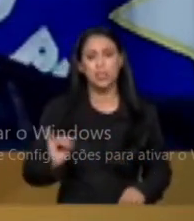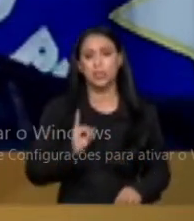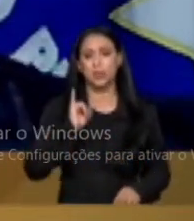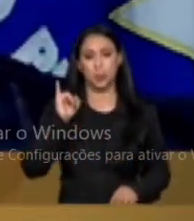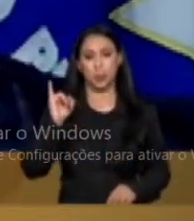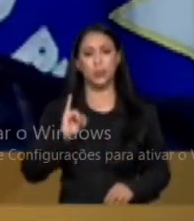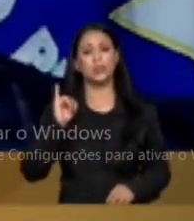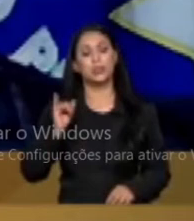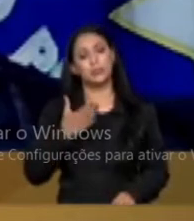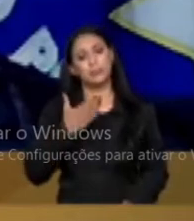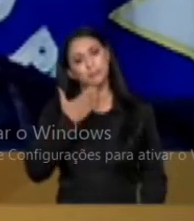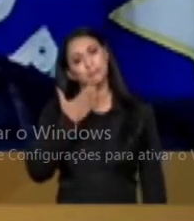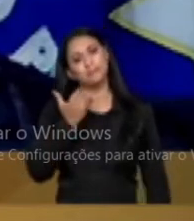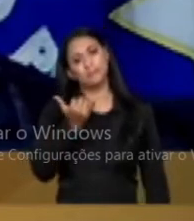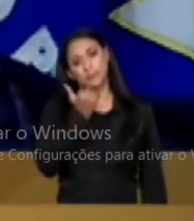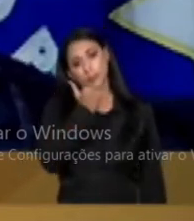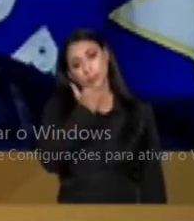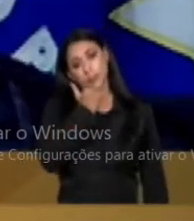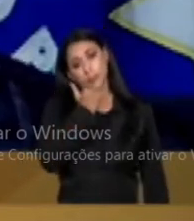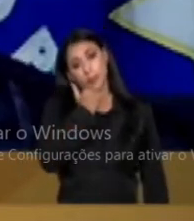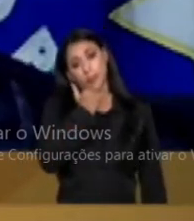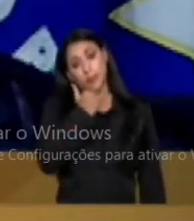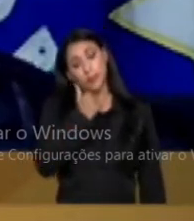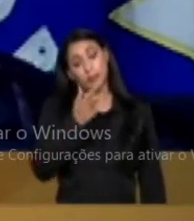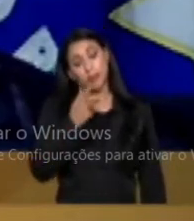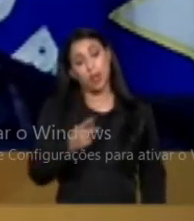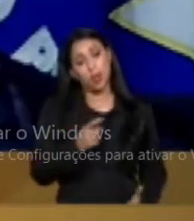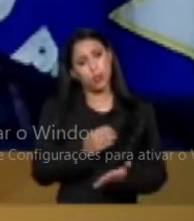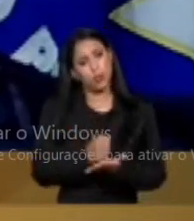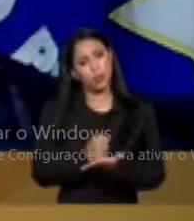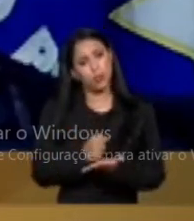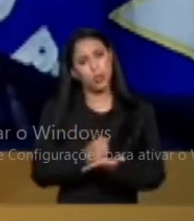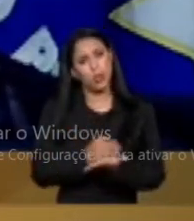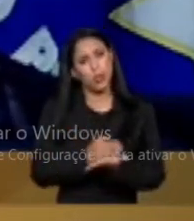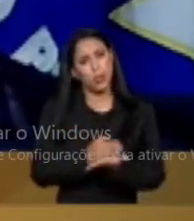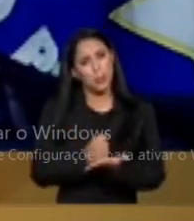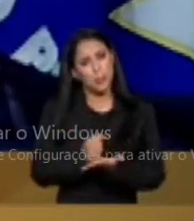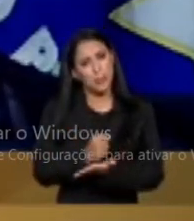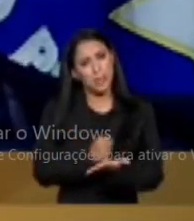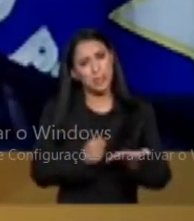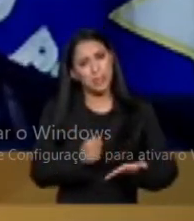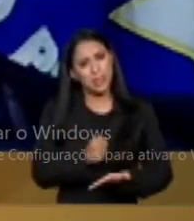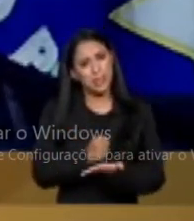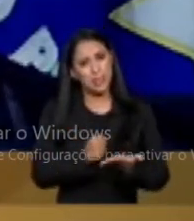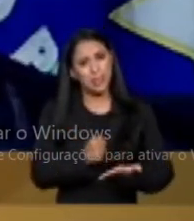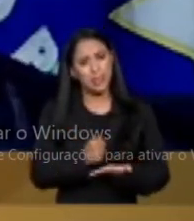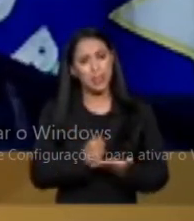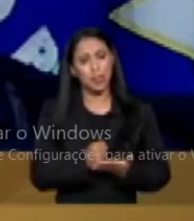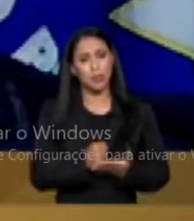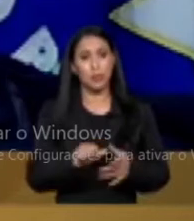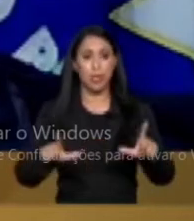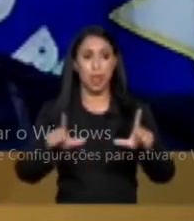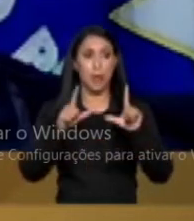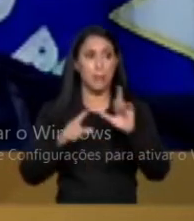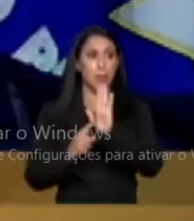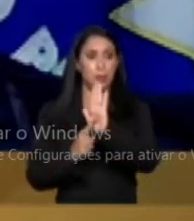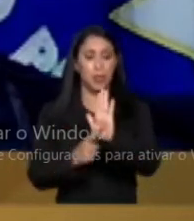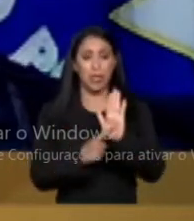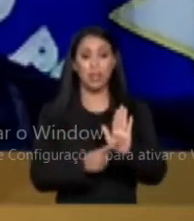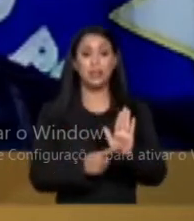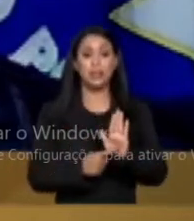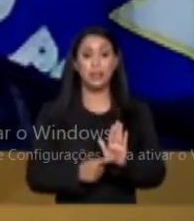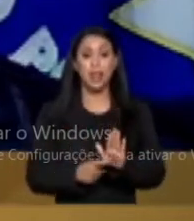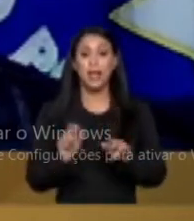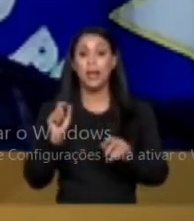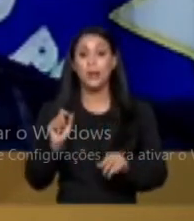importante, peço vênia para dizer, dos princípios que regem a propaganda eleitoral é a